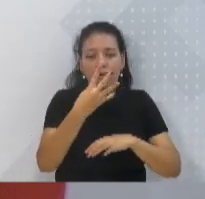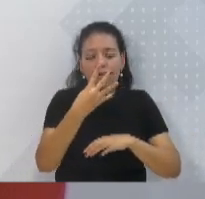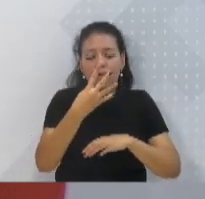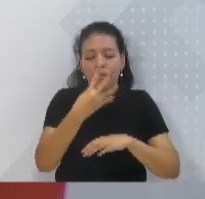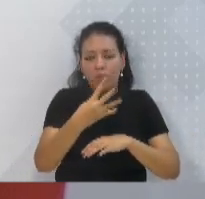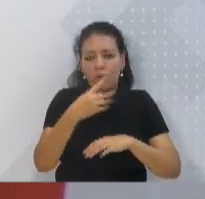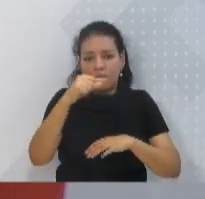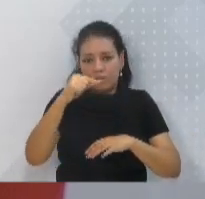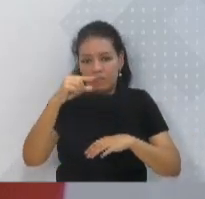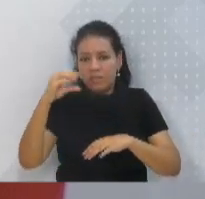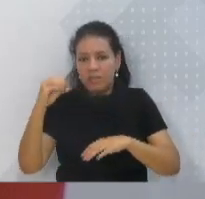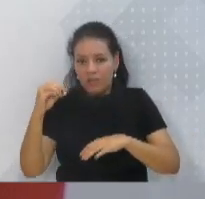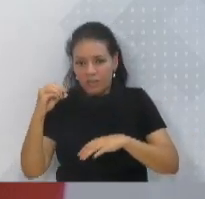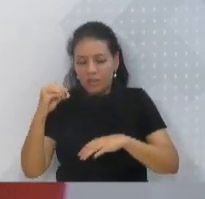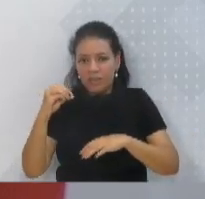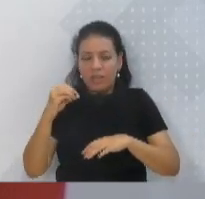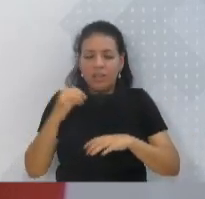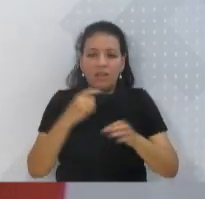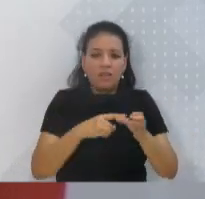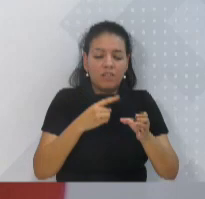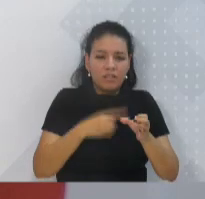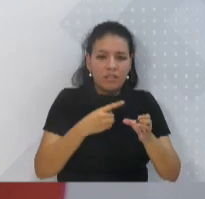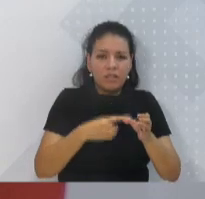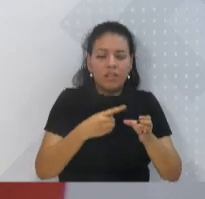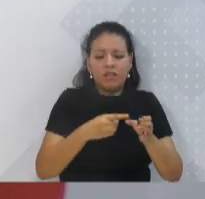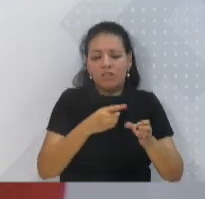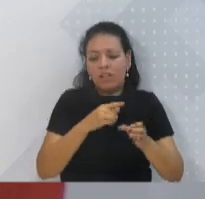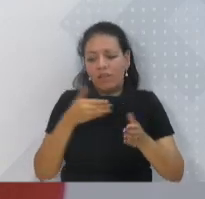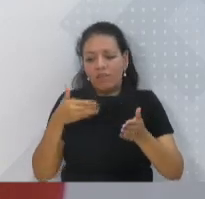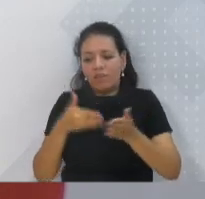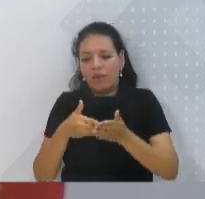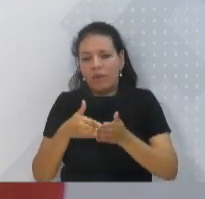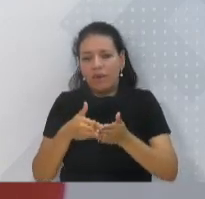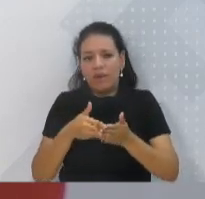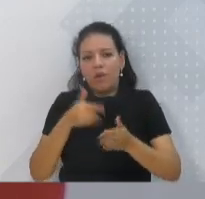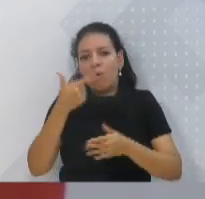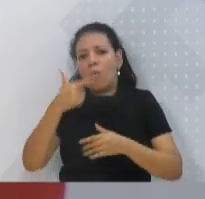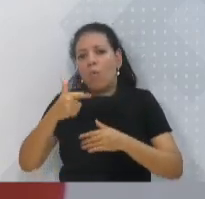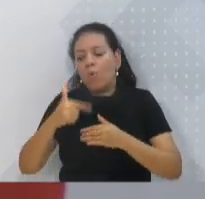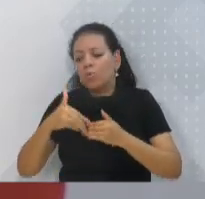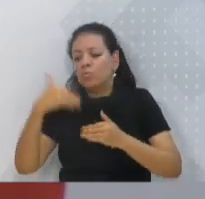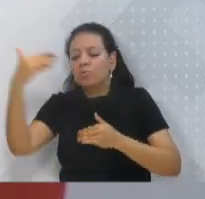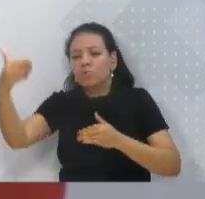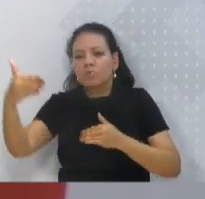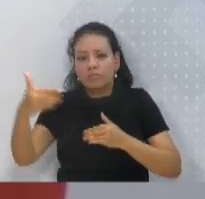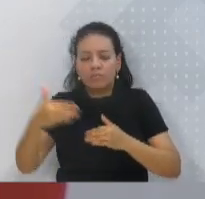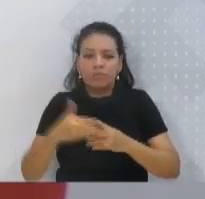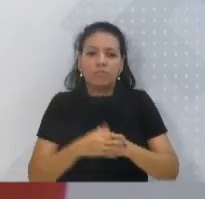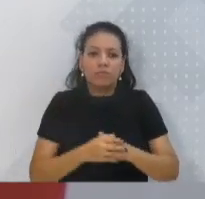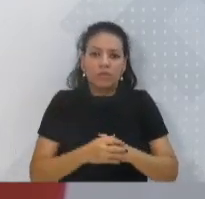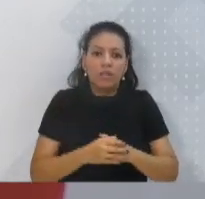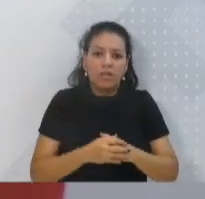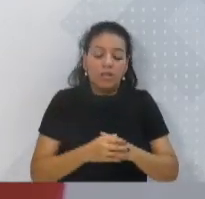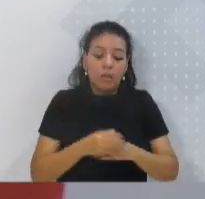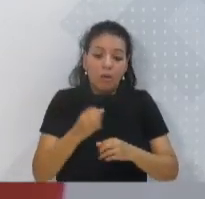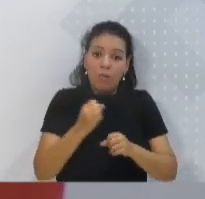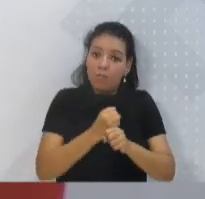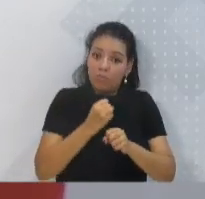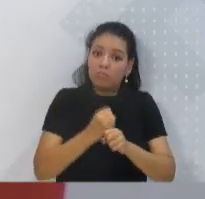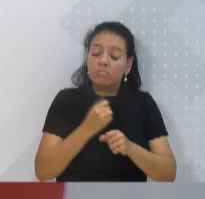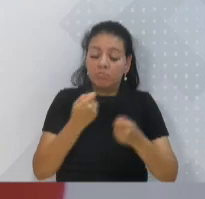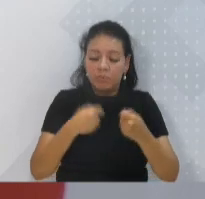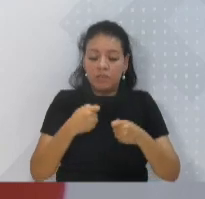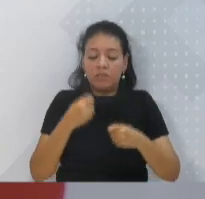seja, da Cidade Jardim pela 470 até o outro lado da pista. Então, fica aí uma obra que nós precisamos